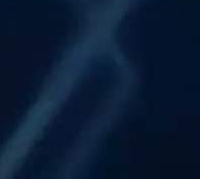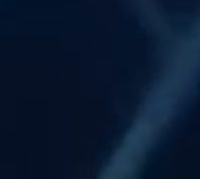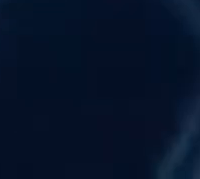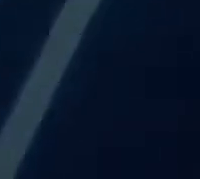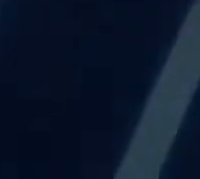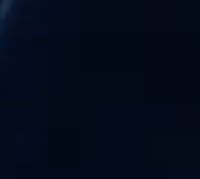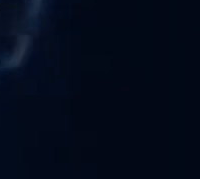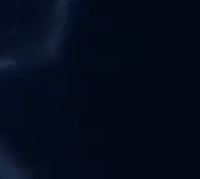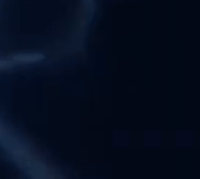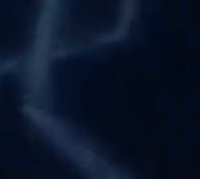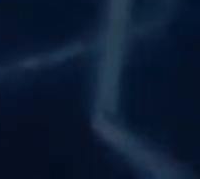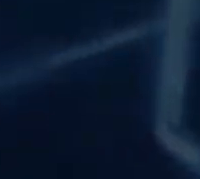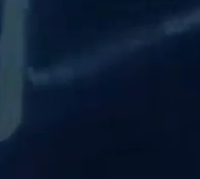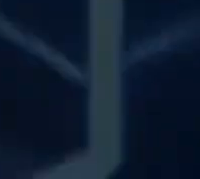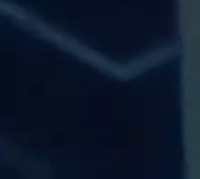Música